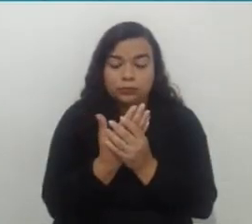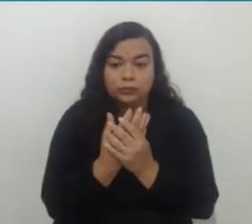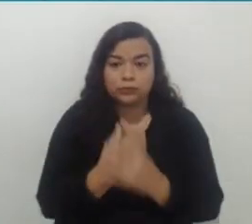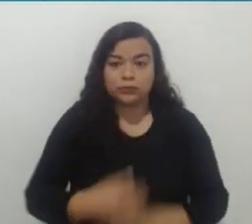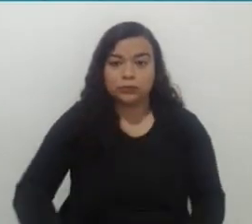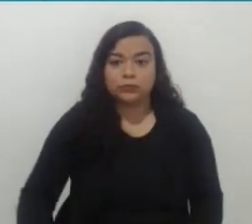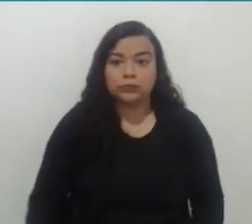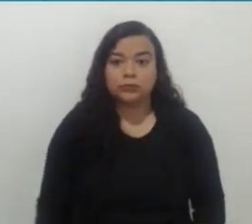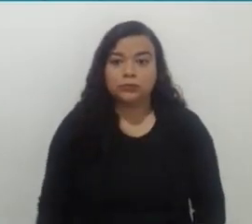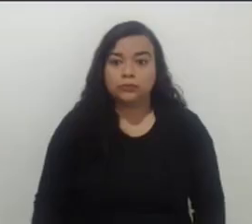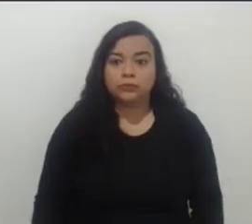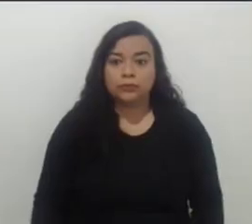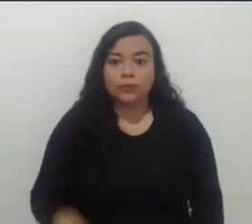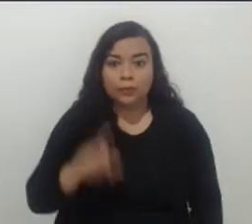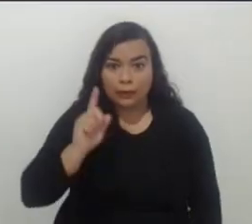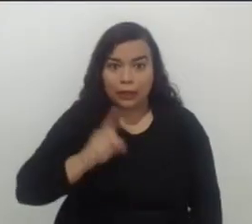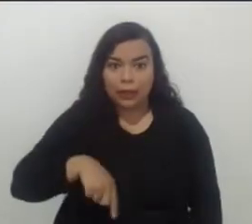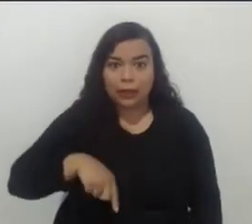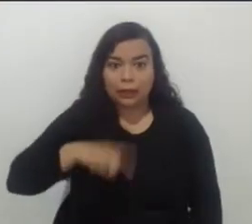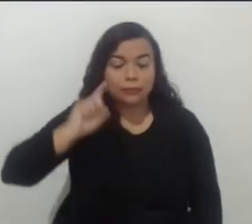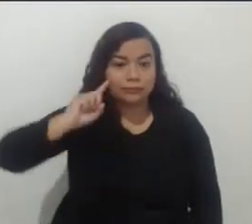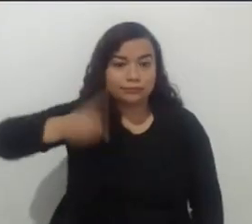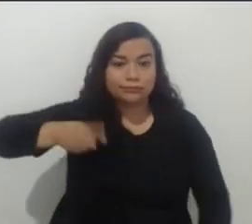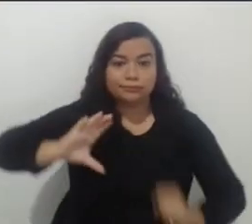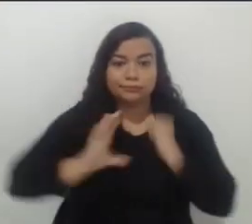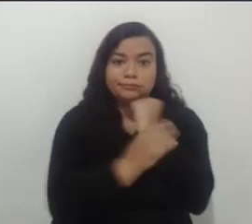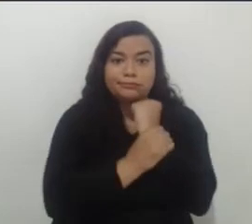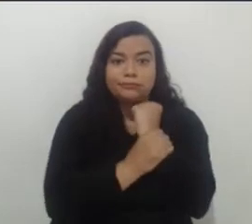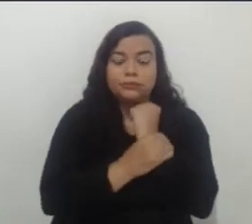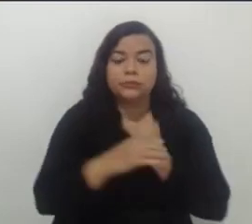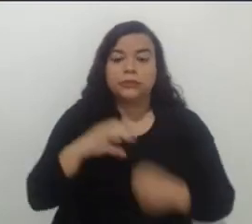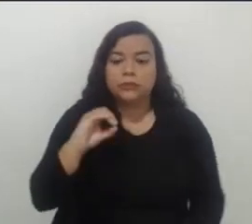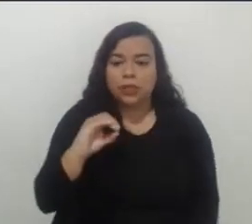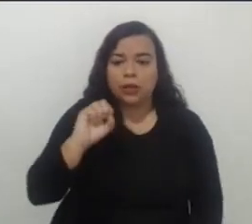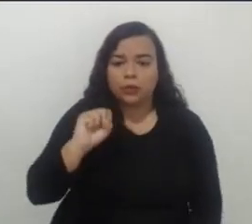É o mandado de segurança número